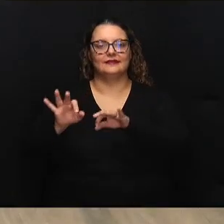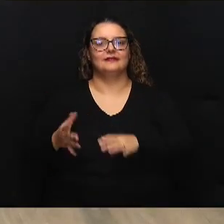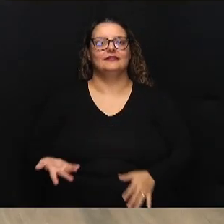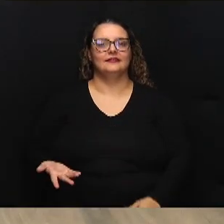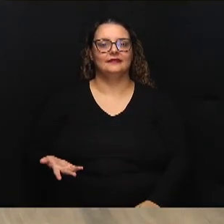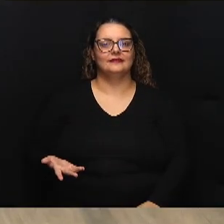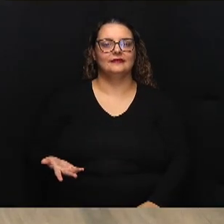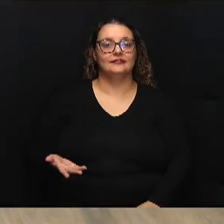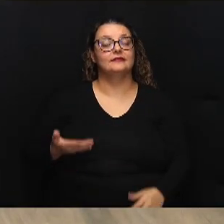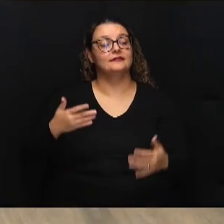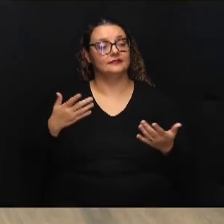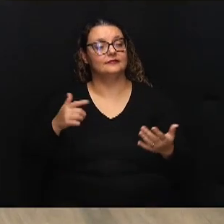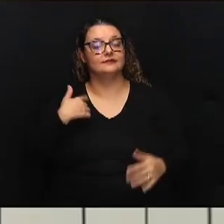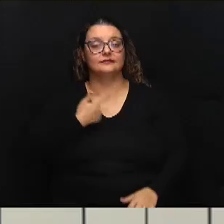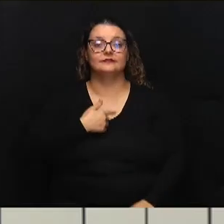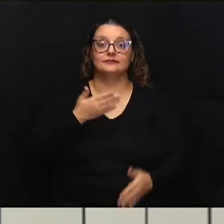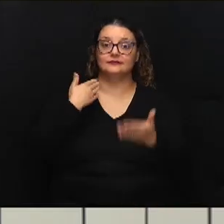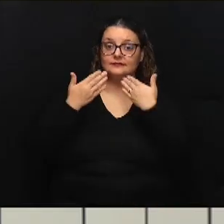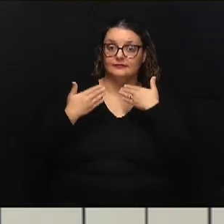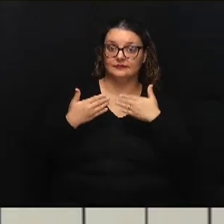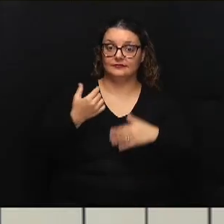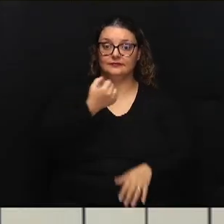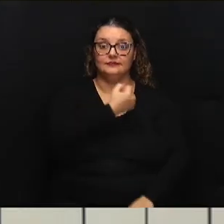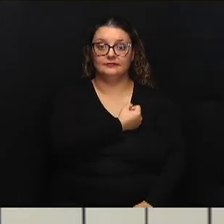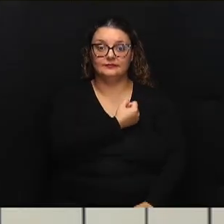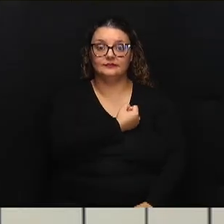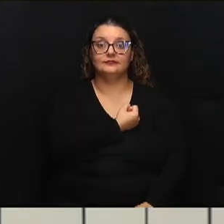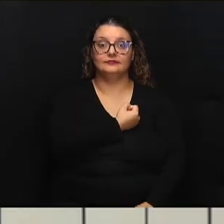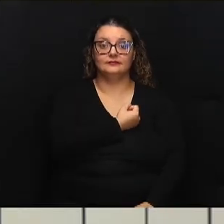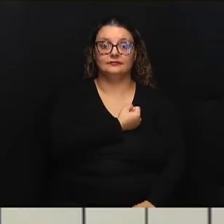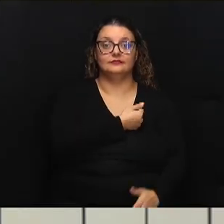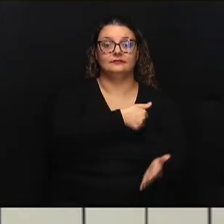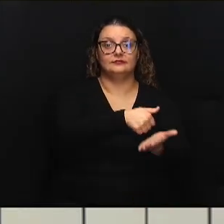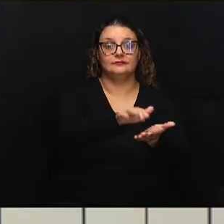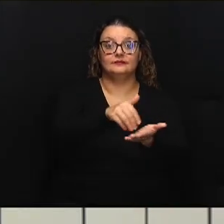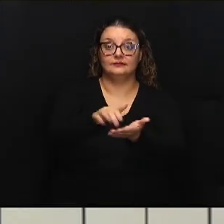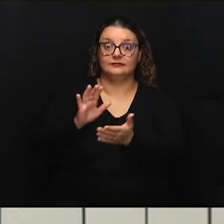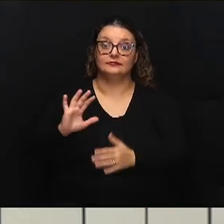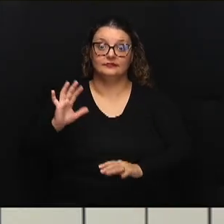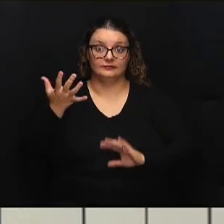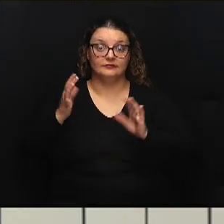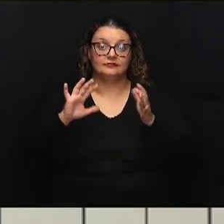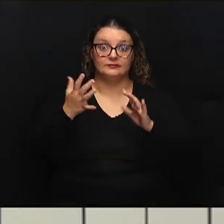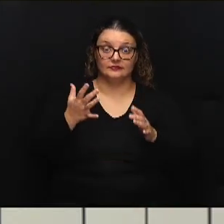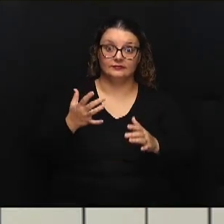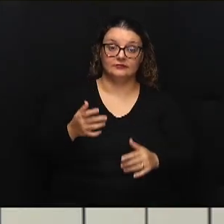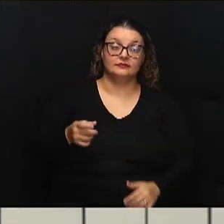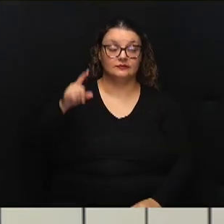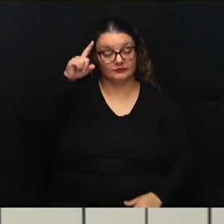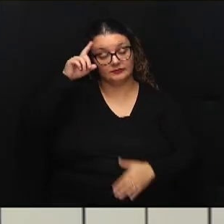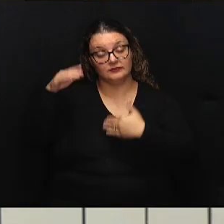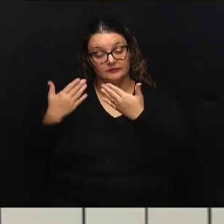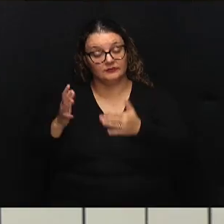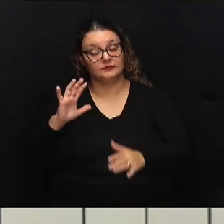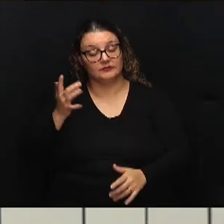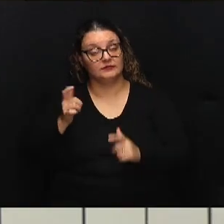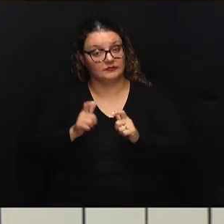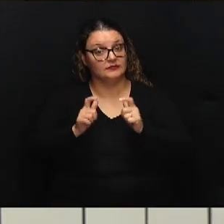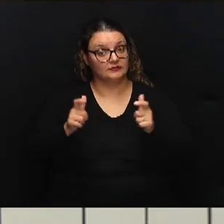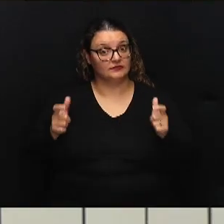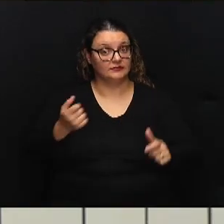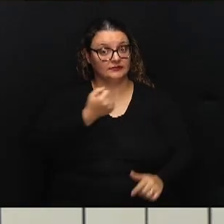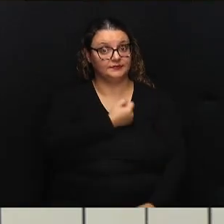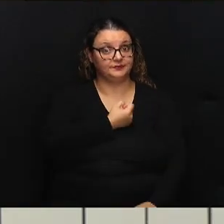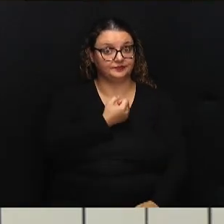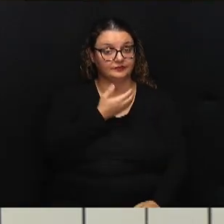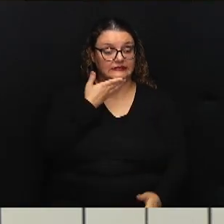carreira. E nós estamos falando sobre o número de pedidos de demissão que tem acontecido aí com uma certa frequência. Esse número assustou